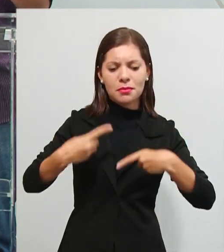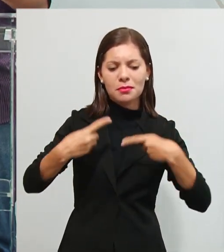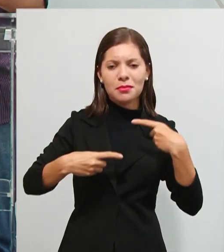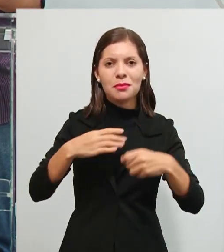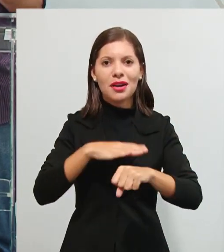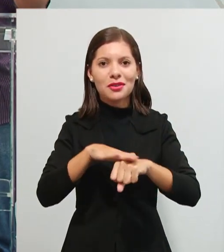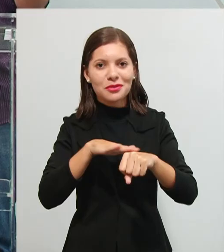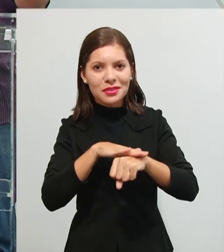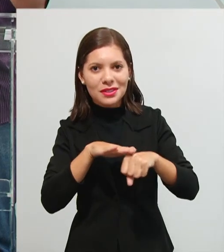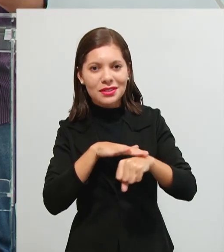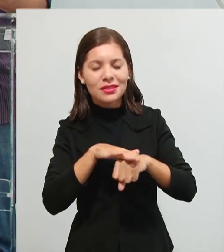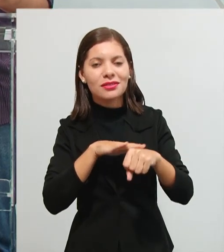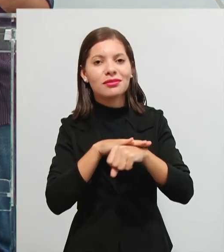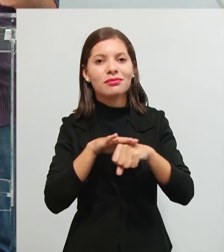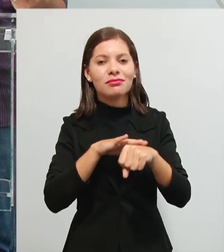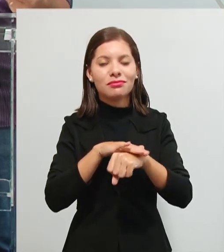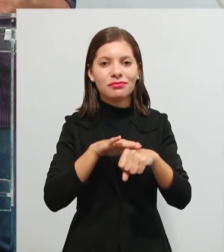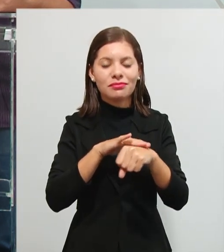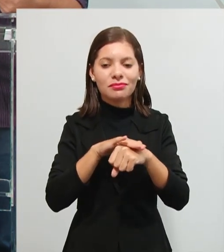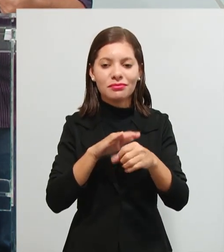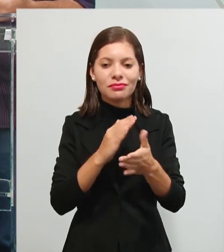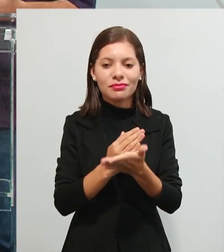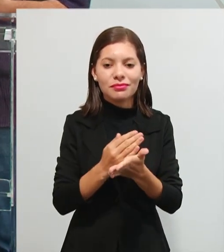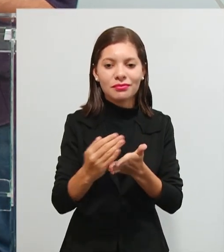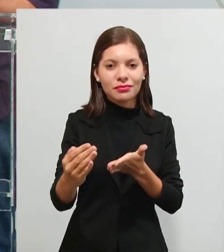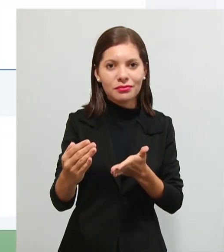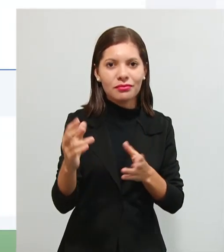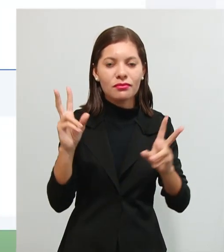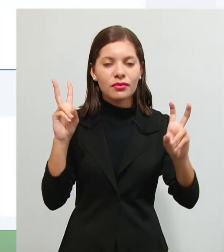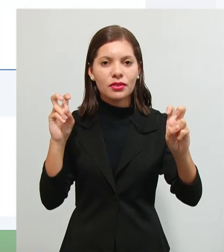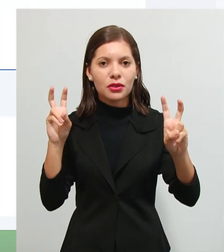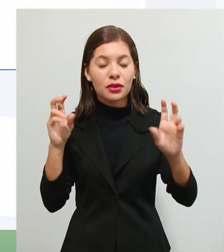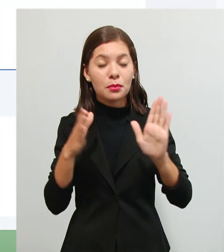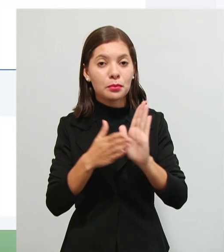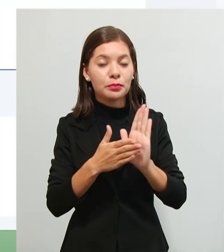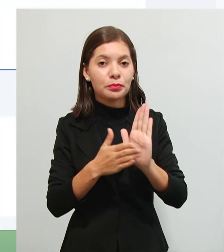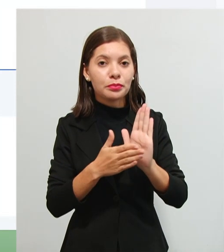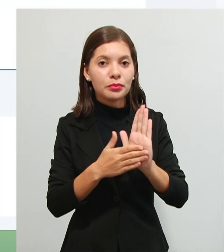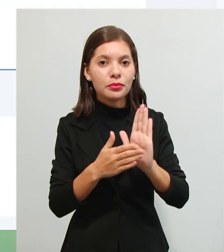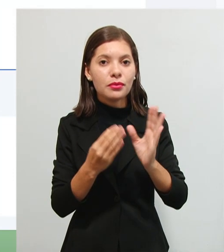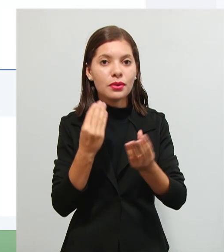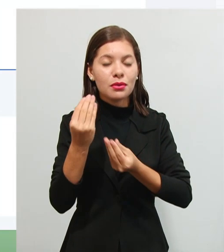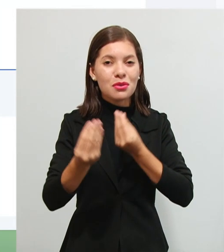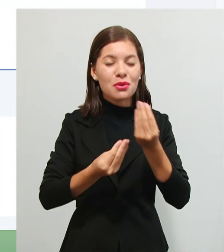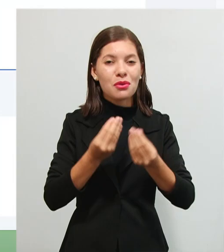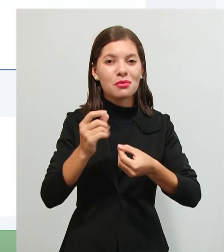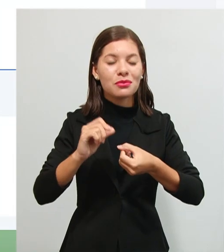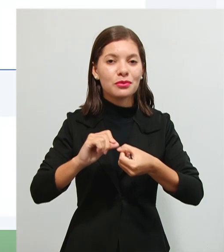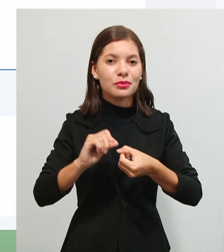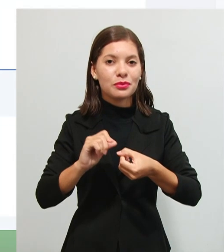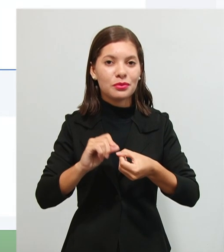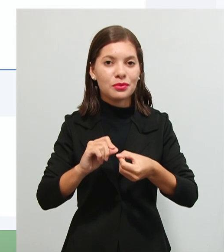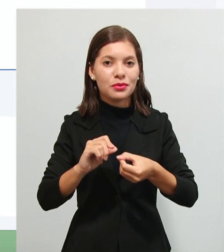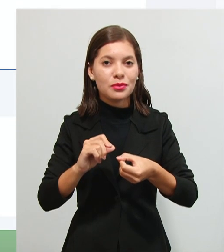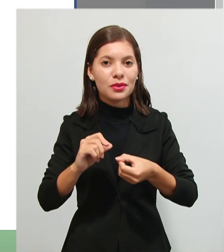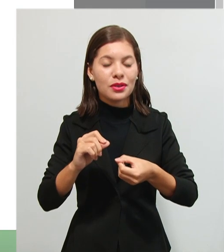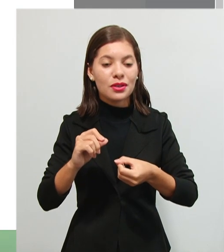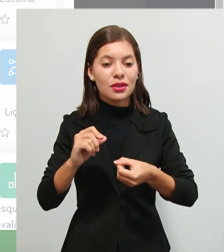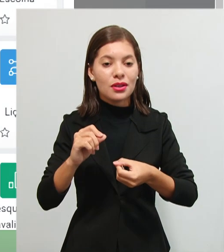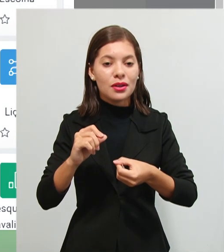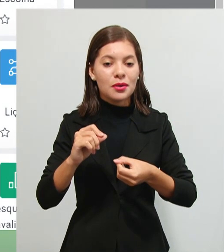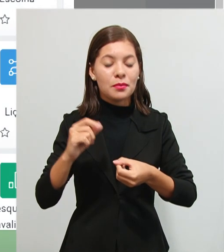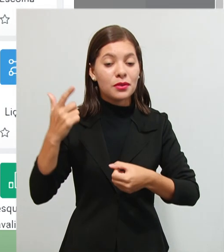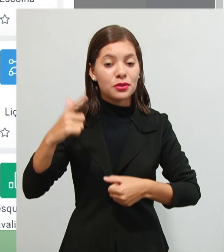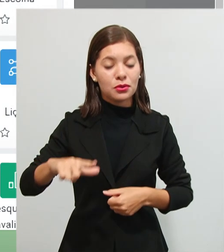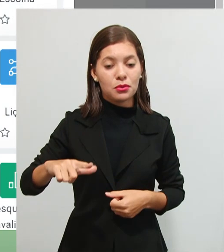gerar comentários acerca da temática proposta. Então como que a gente faz isso? Novamente, adicionar uma